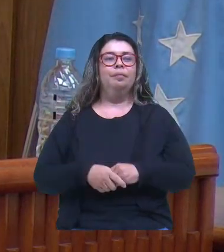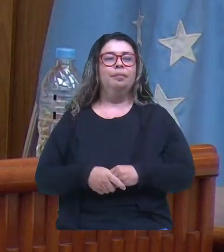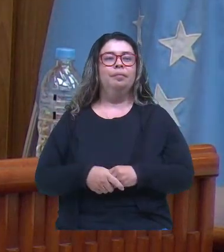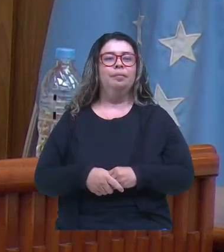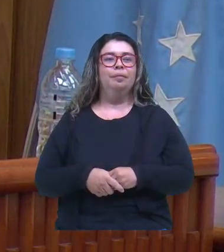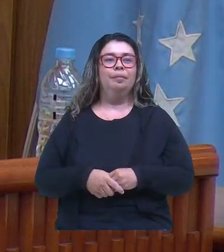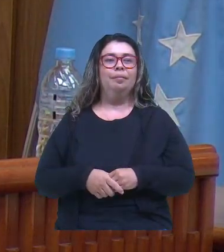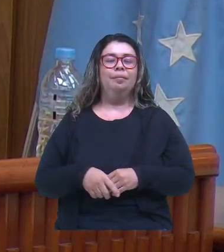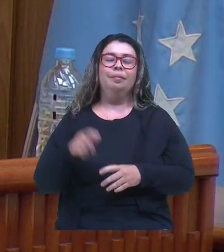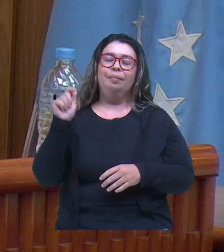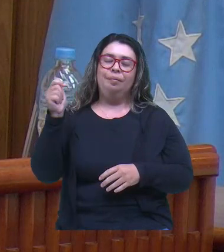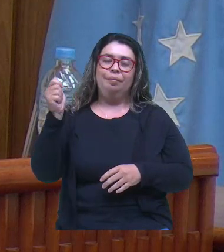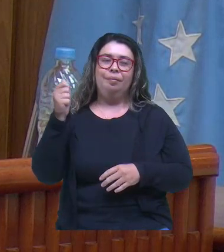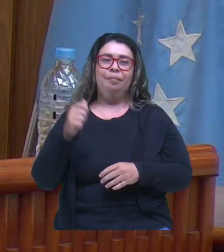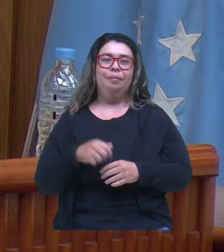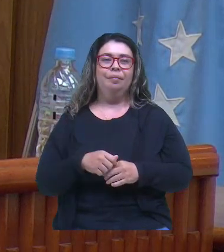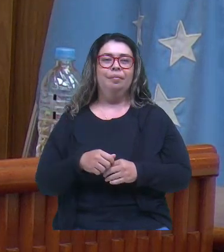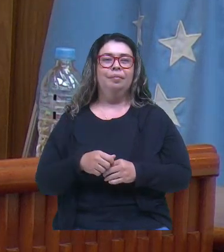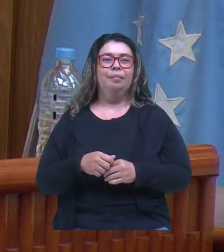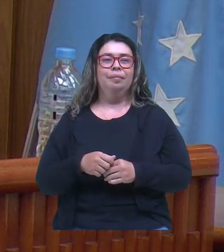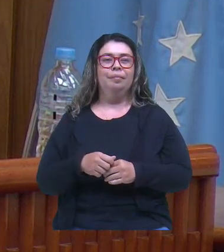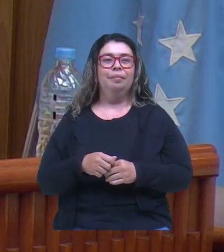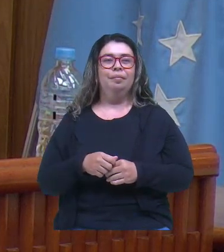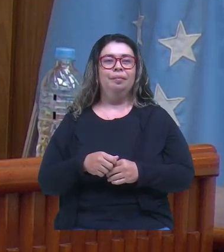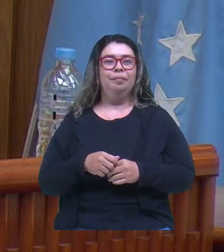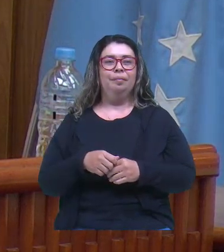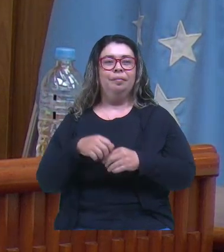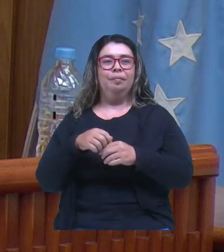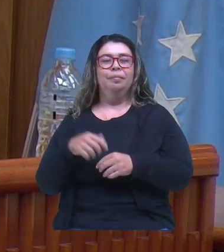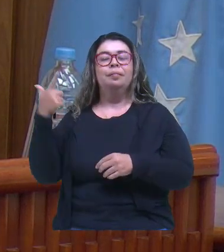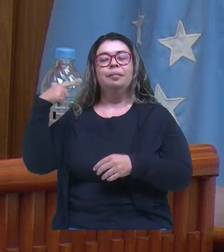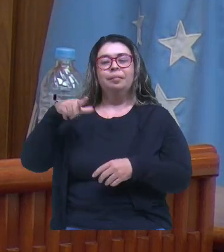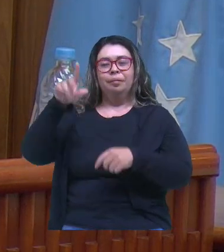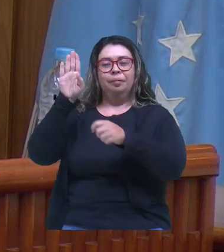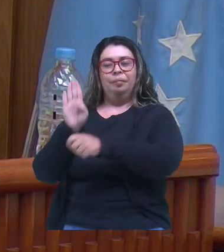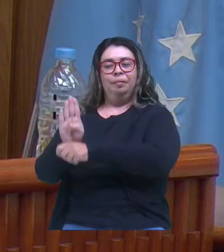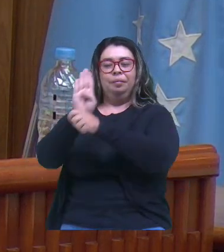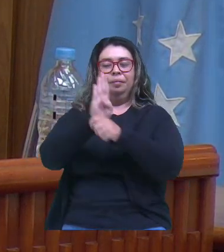Assis. Continuem defendendo